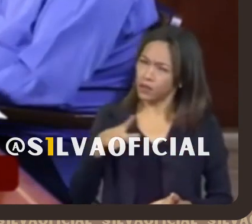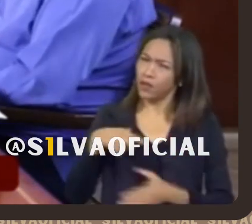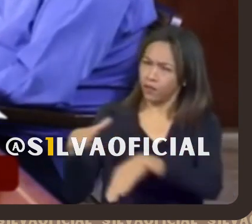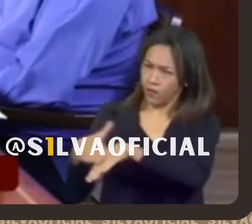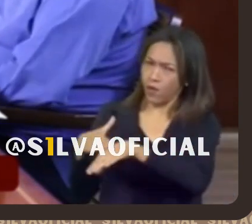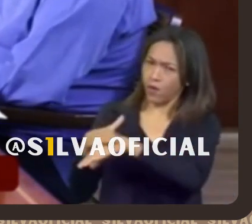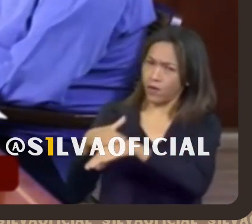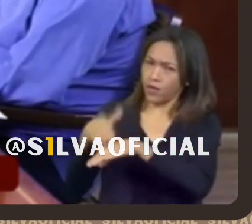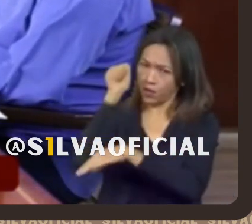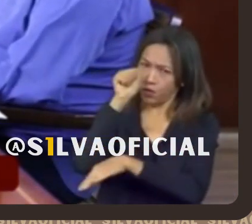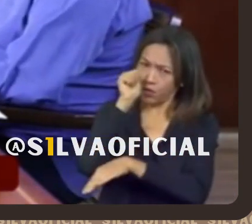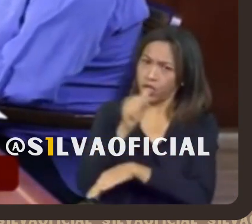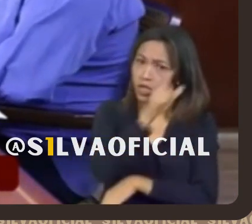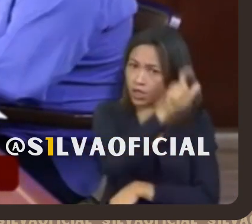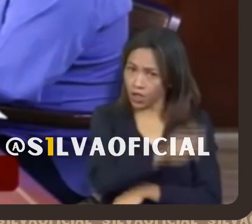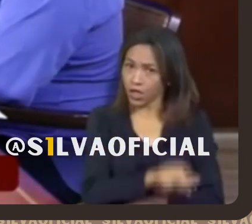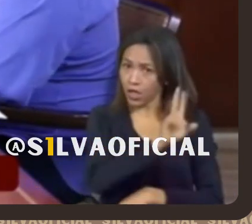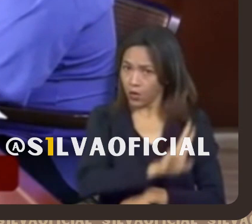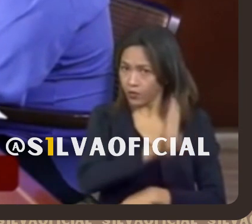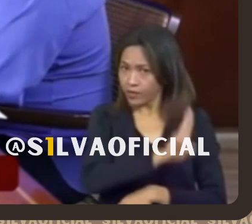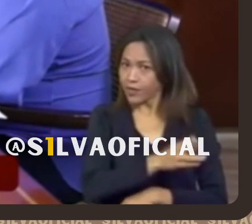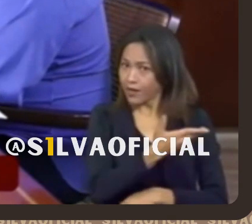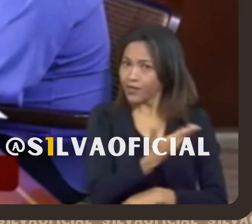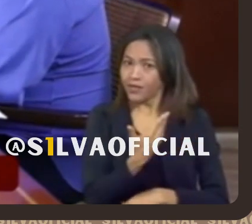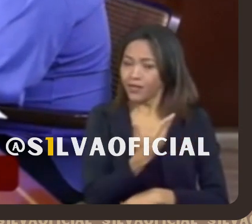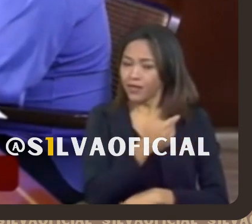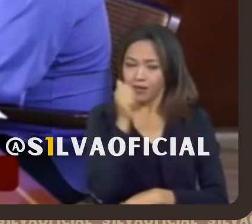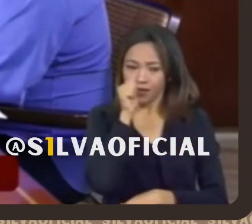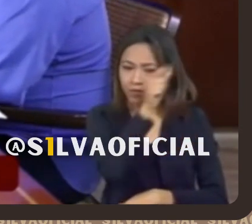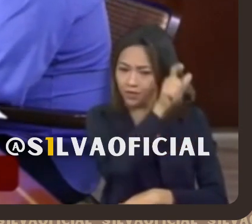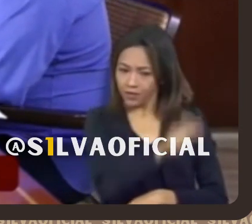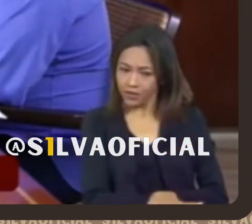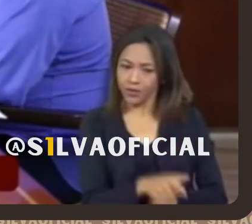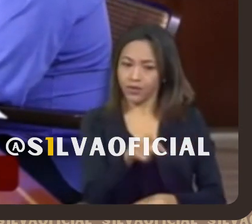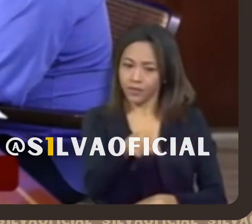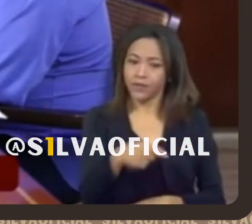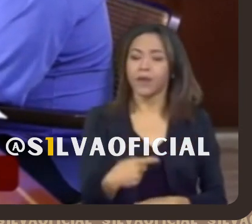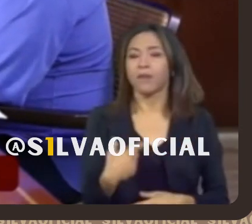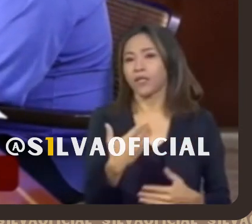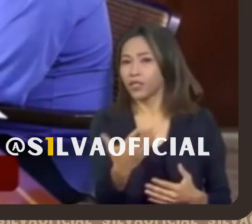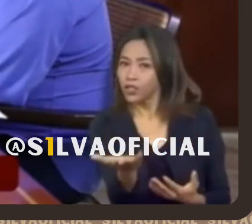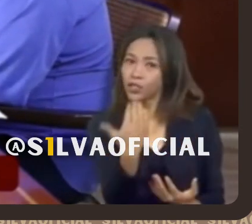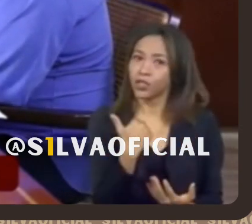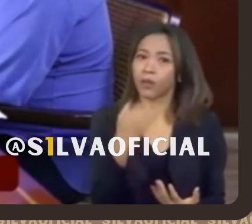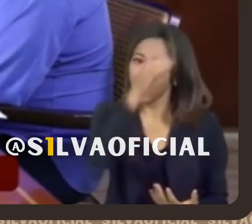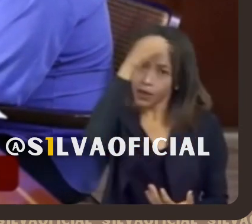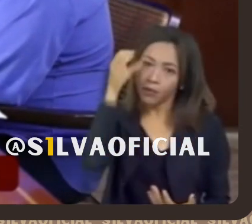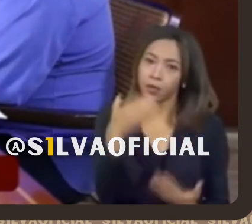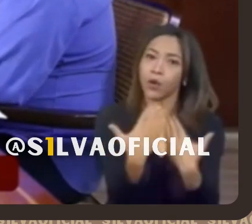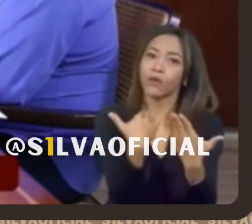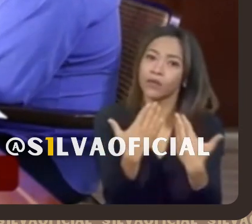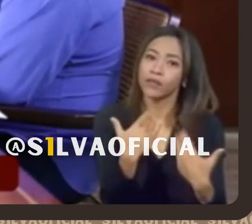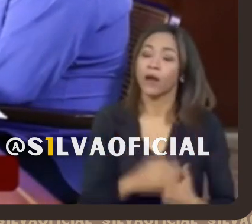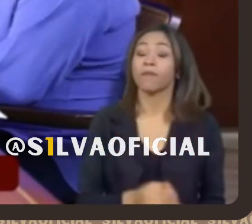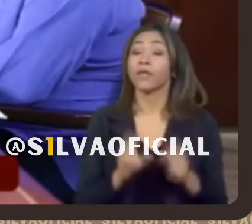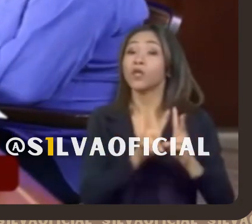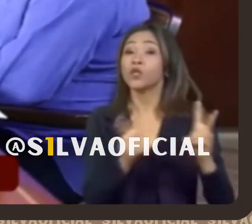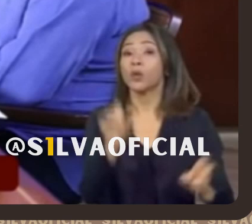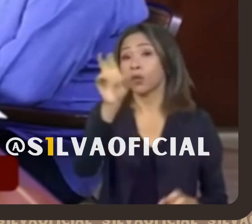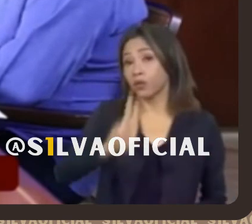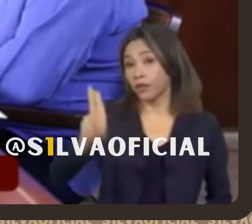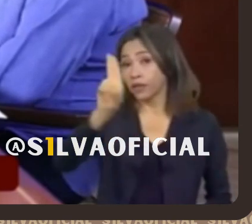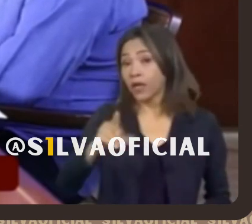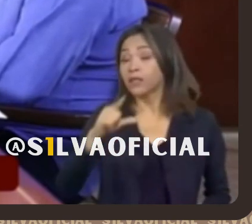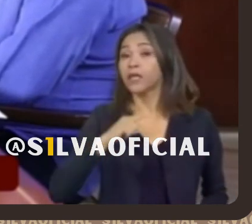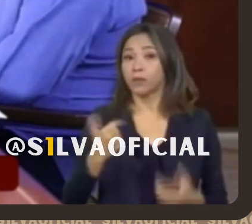univers Ária eu acho que até um bom gancho pra gente trazer o Camilo pra conversa porque em relação à universidade a gente tem muita novidade